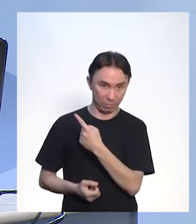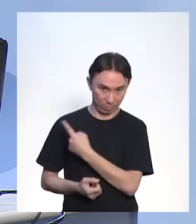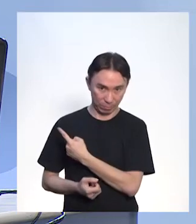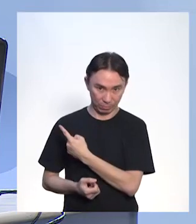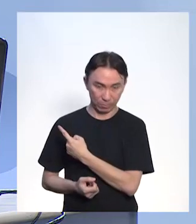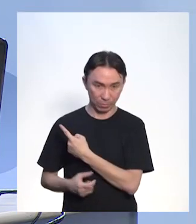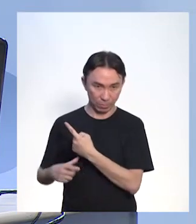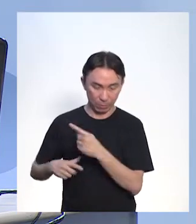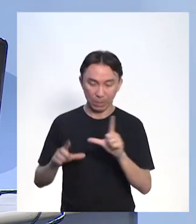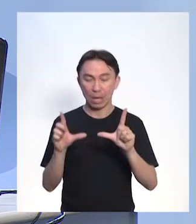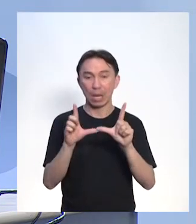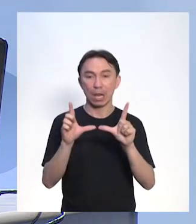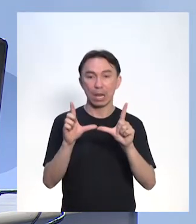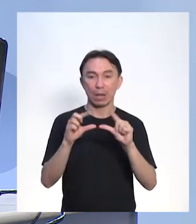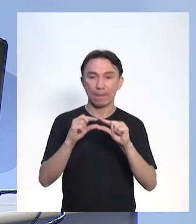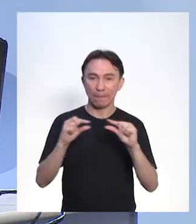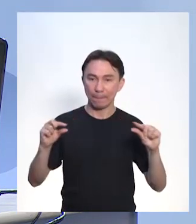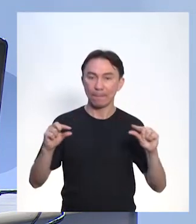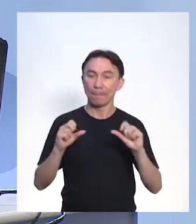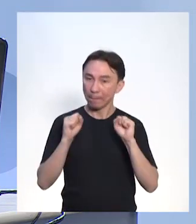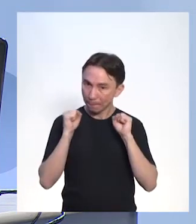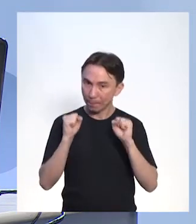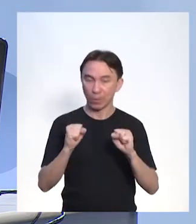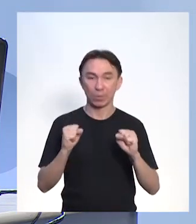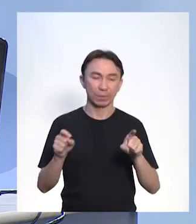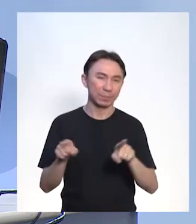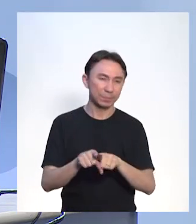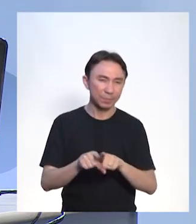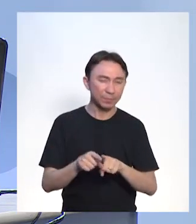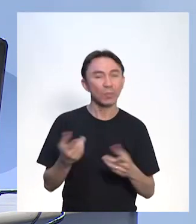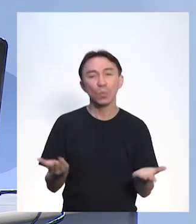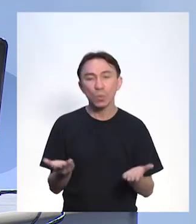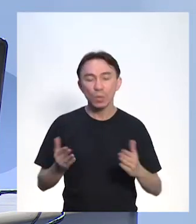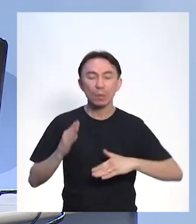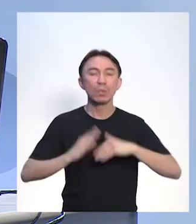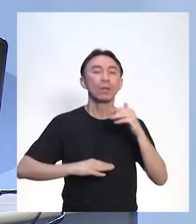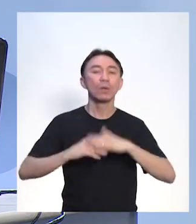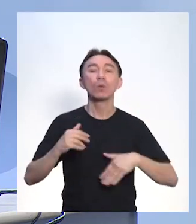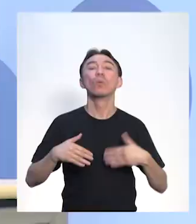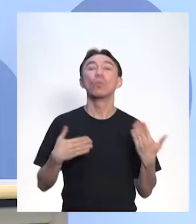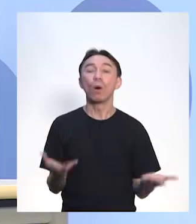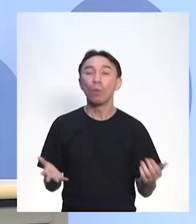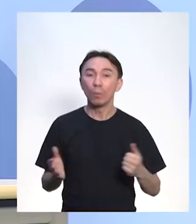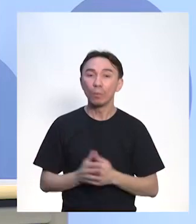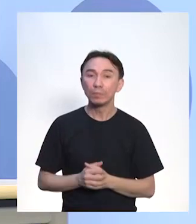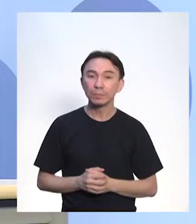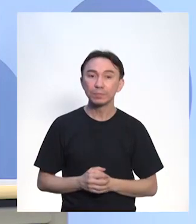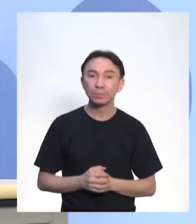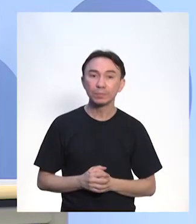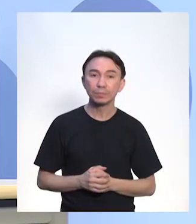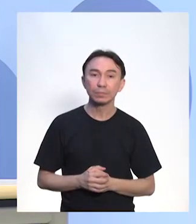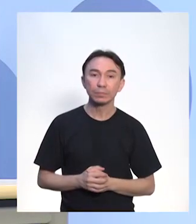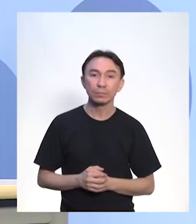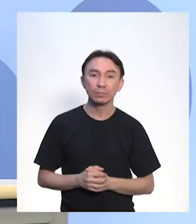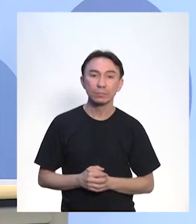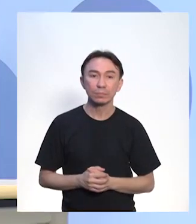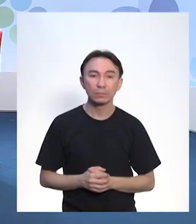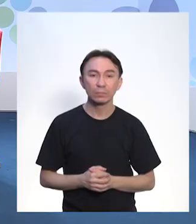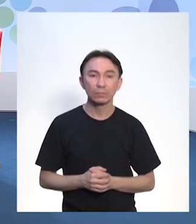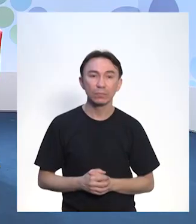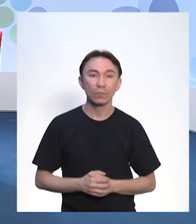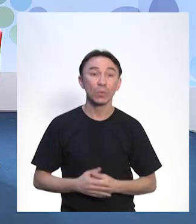do Caderno do Aluno, certo? Vamos falar sobre as habilidades de hoje. Você pode ler, por favor, Antônia? Claro. Let me see.